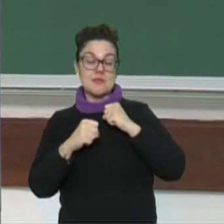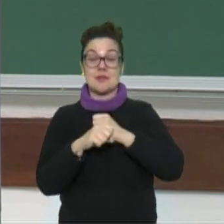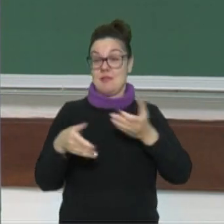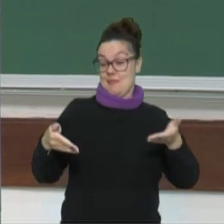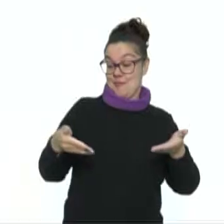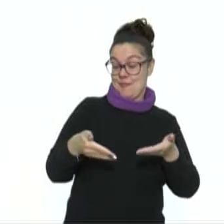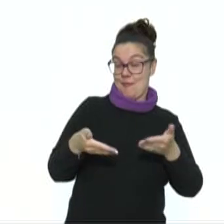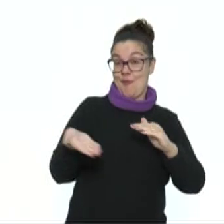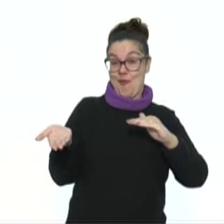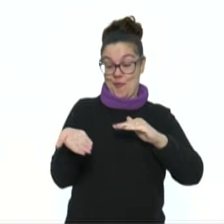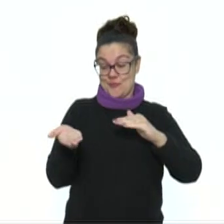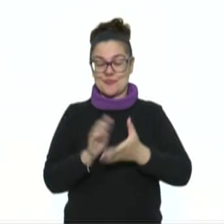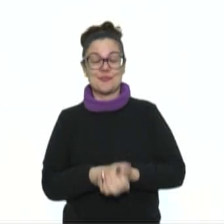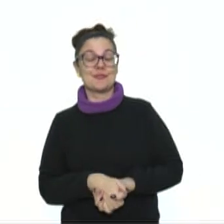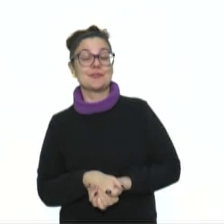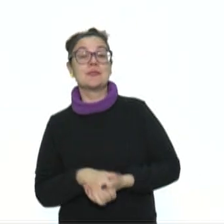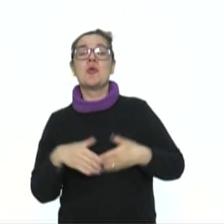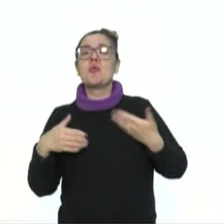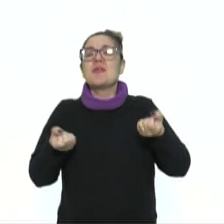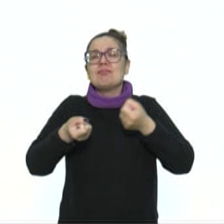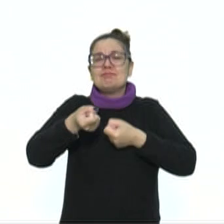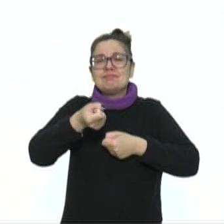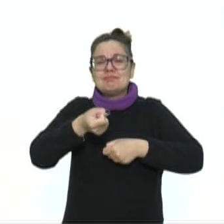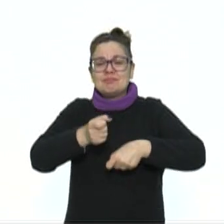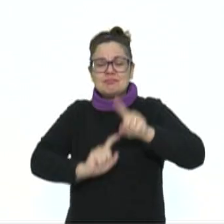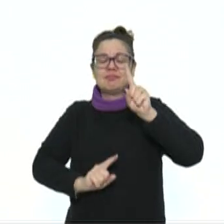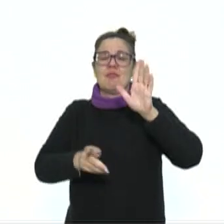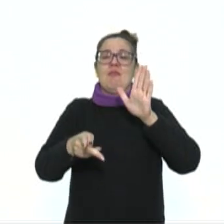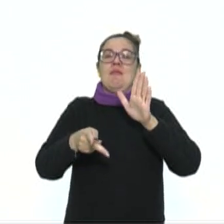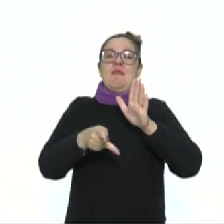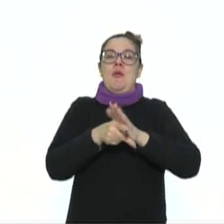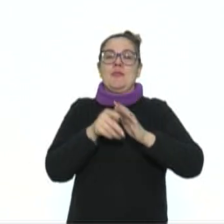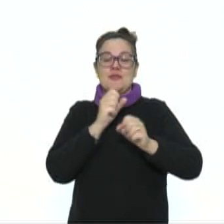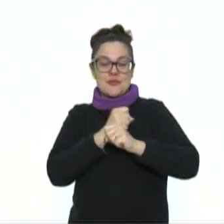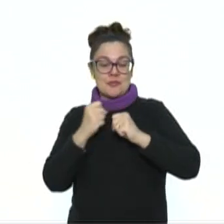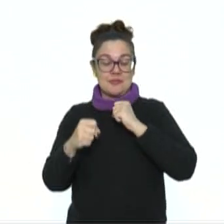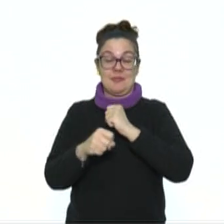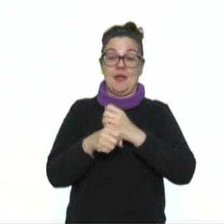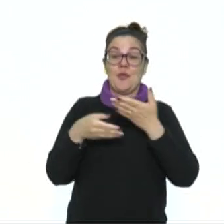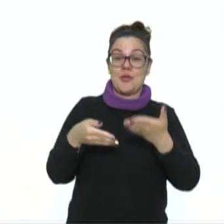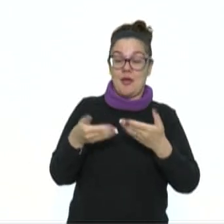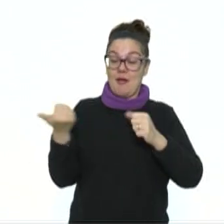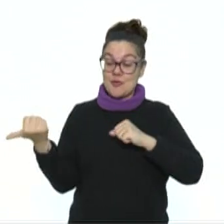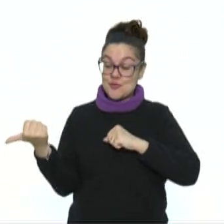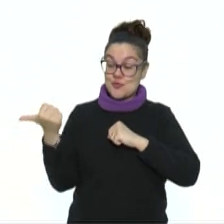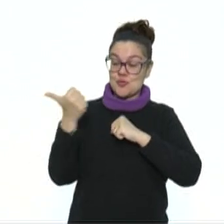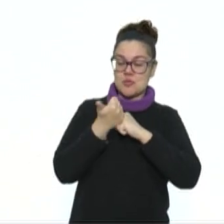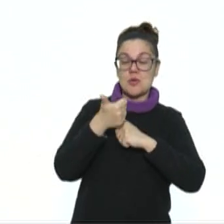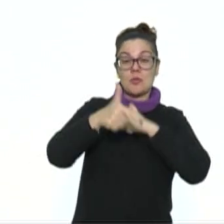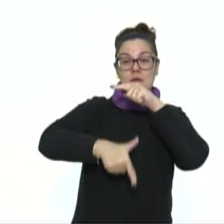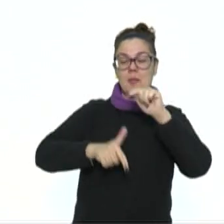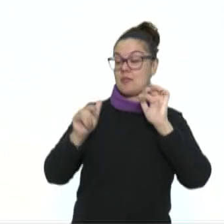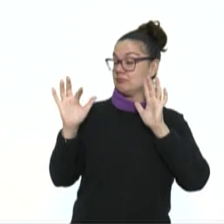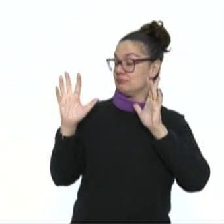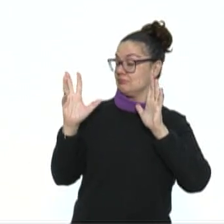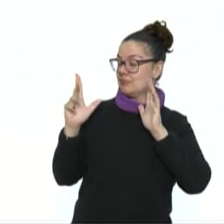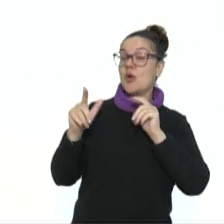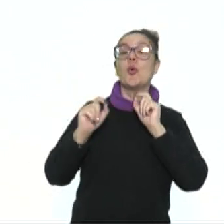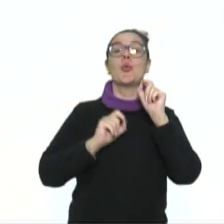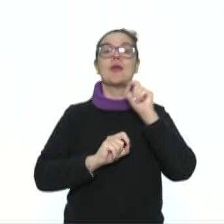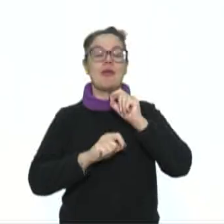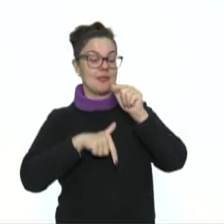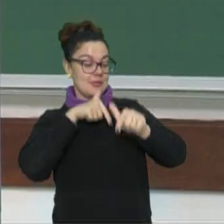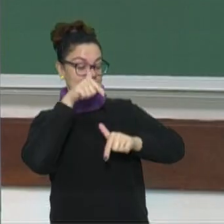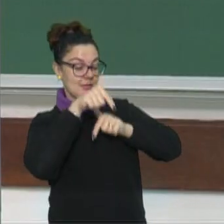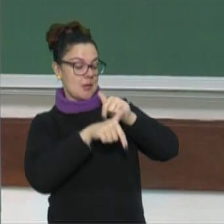contemporânea. O que era a Revolução Industrial? Vai ser justamente a substituição do trabalho manual pelo trabalho da